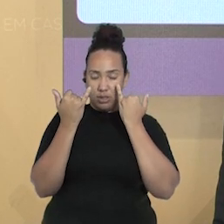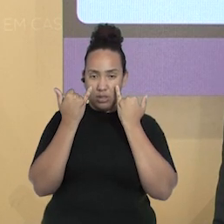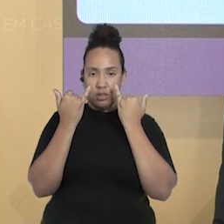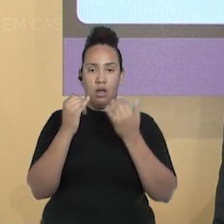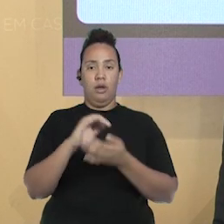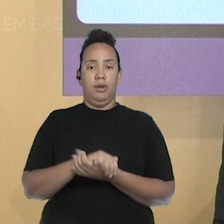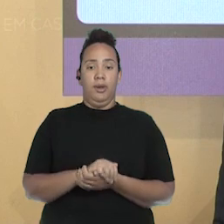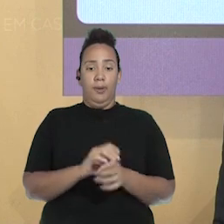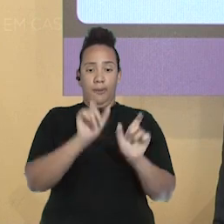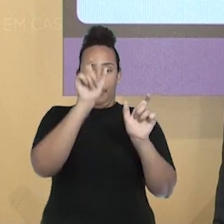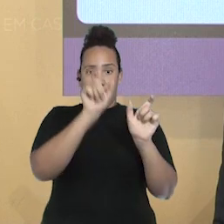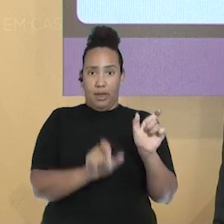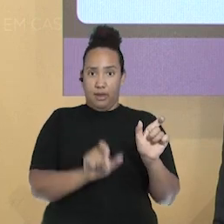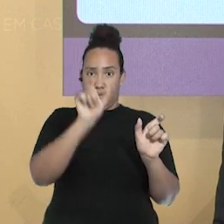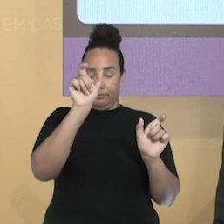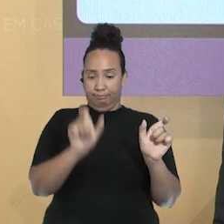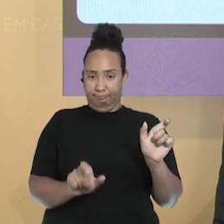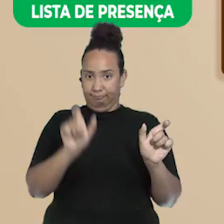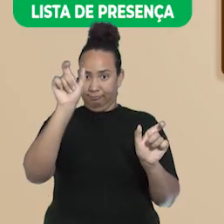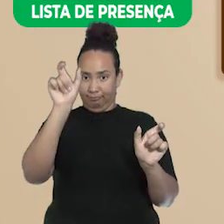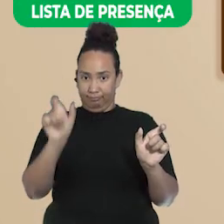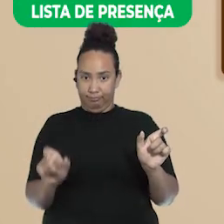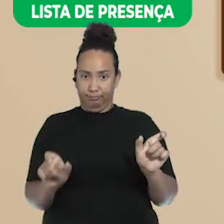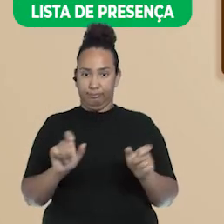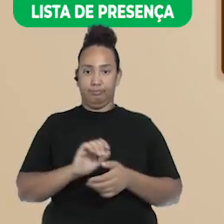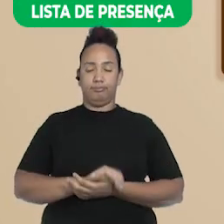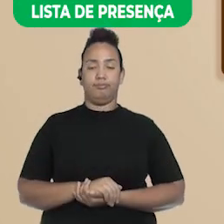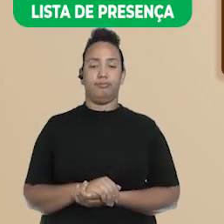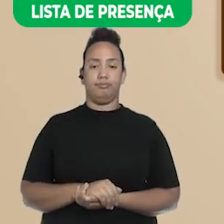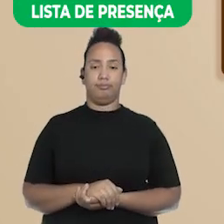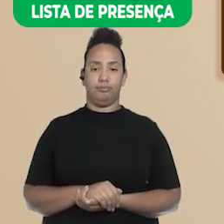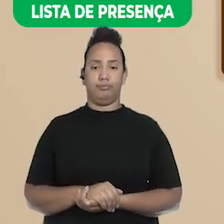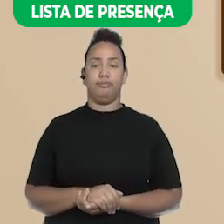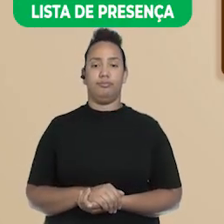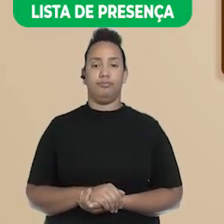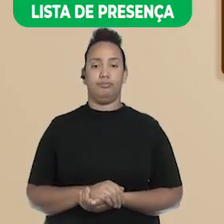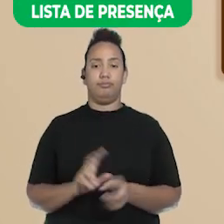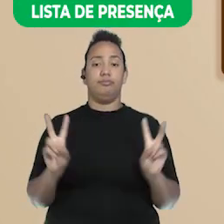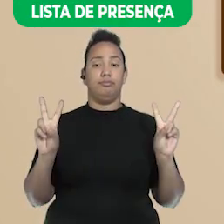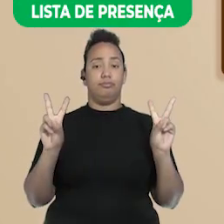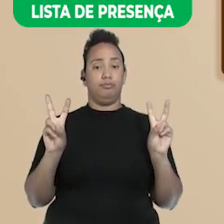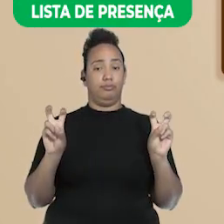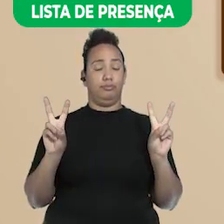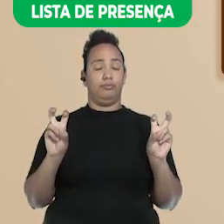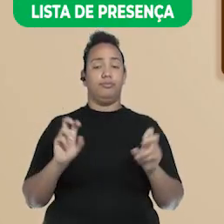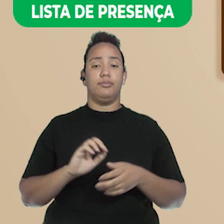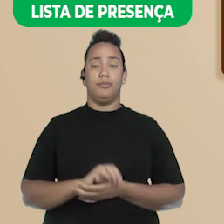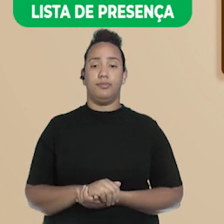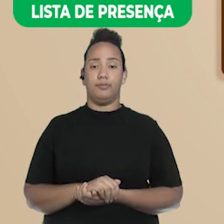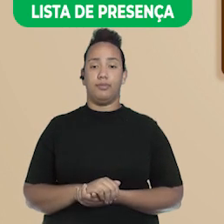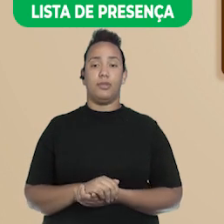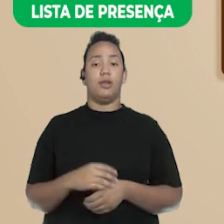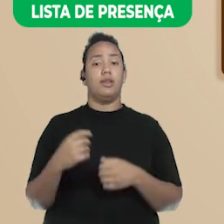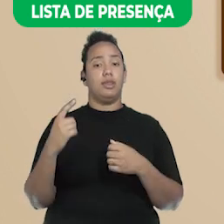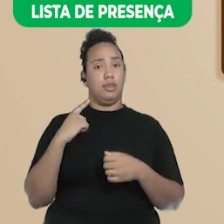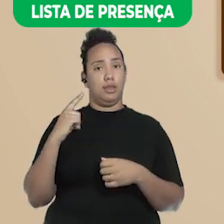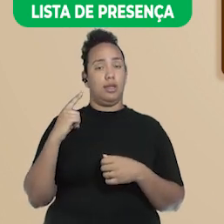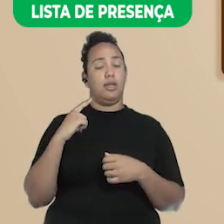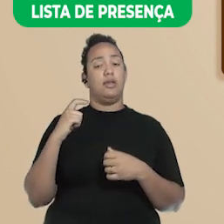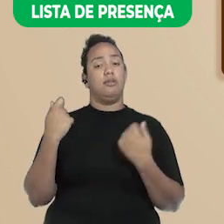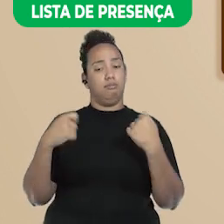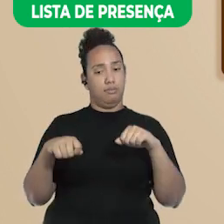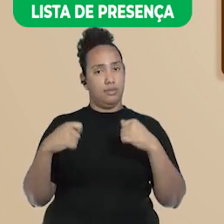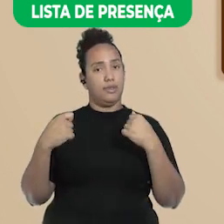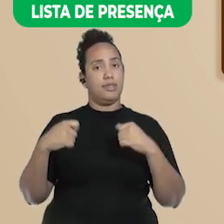vertical, gráfico de barras. O título geralmente possuem um título a respeito